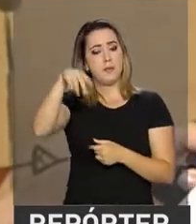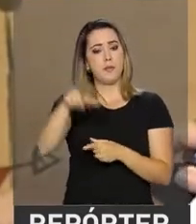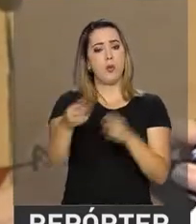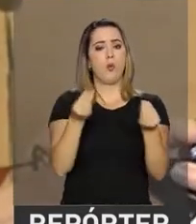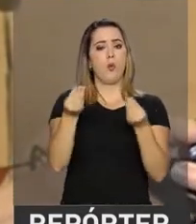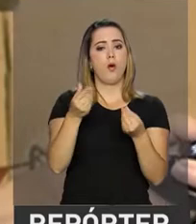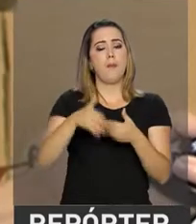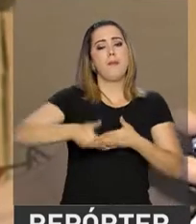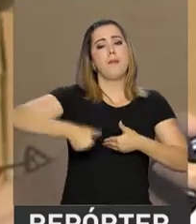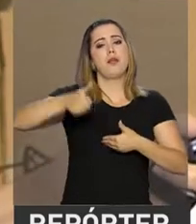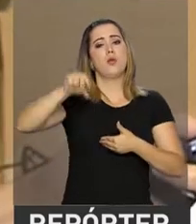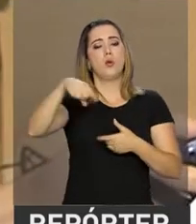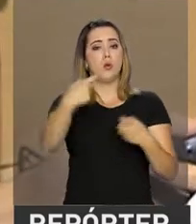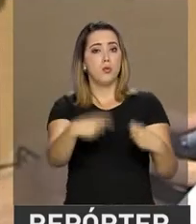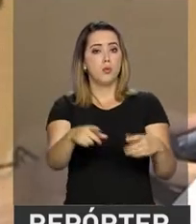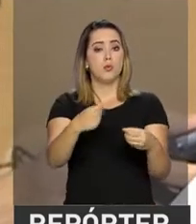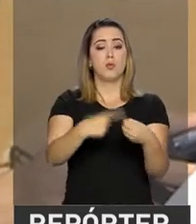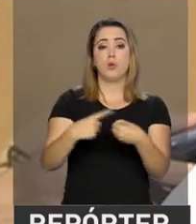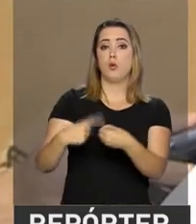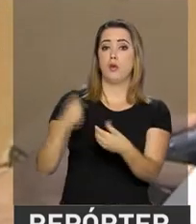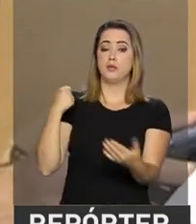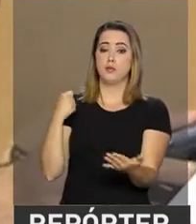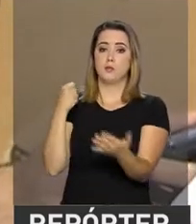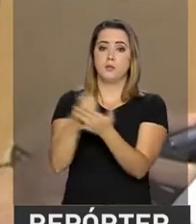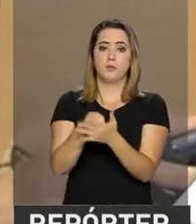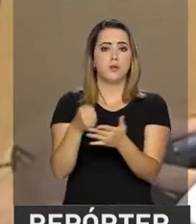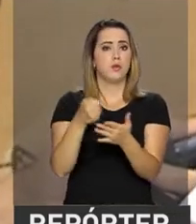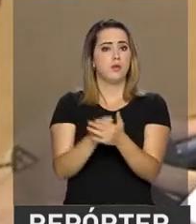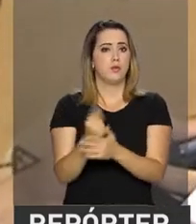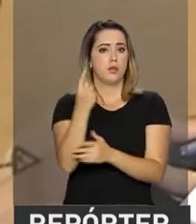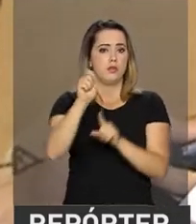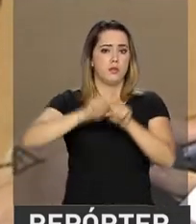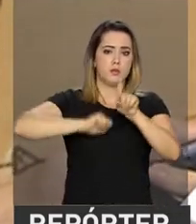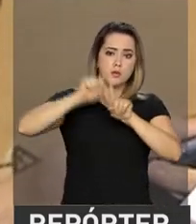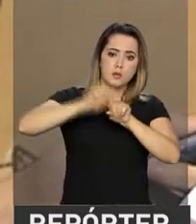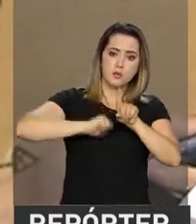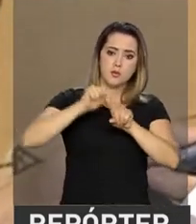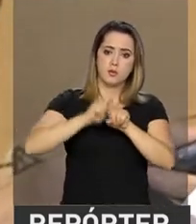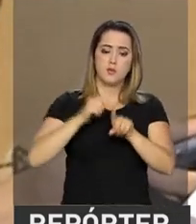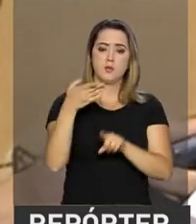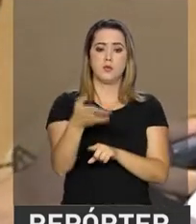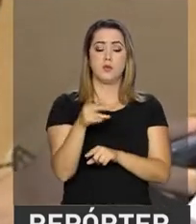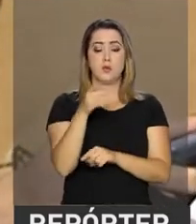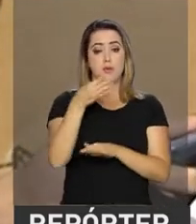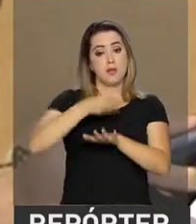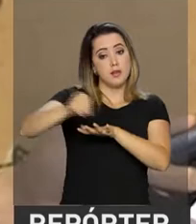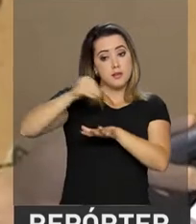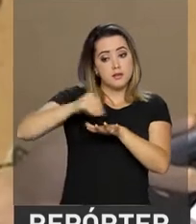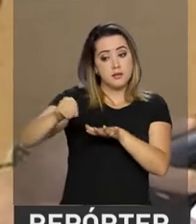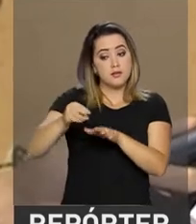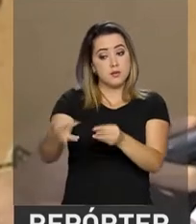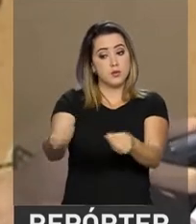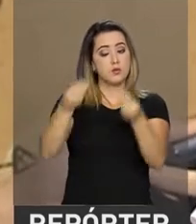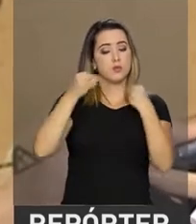no seu município. Pagaremos uma mensalidade para que esta informação nos